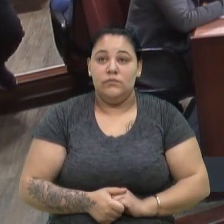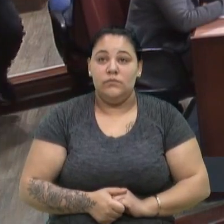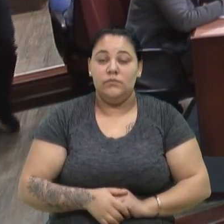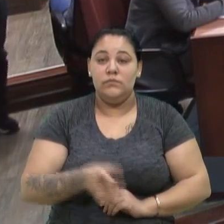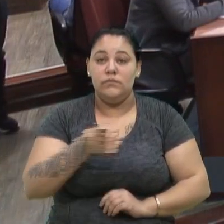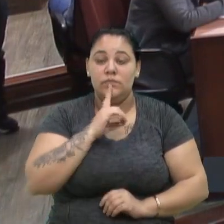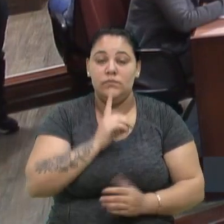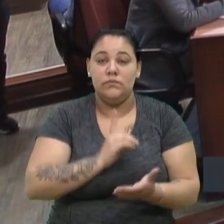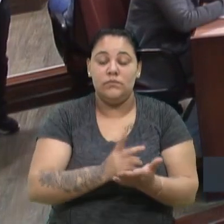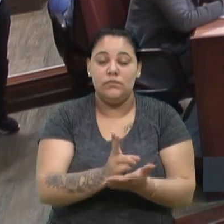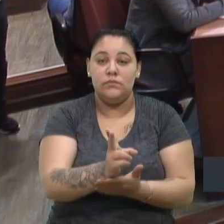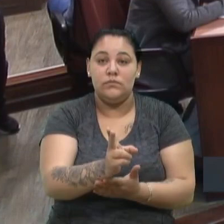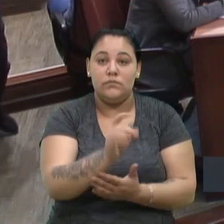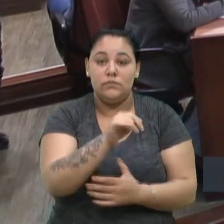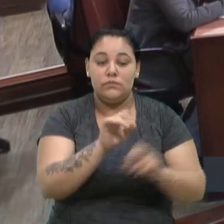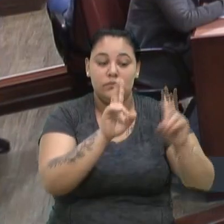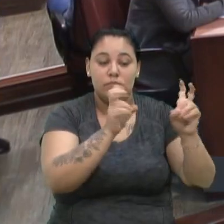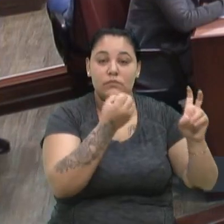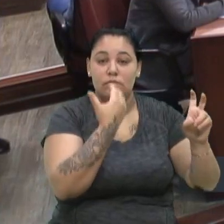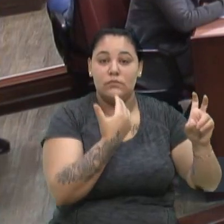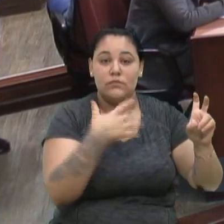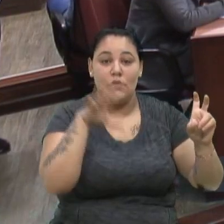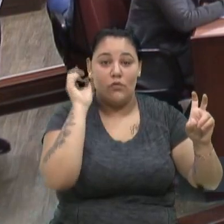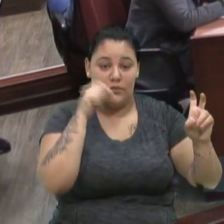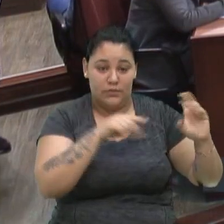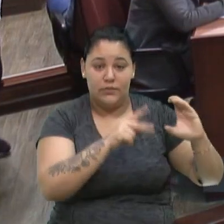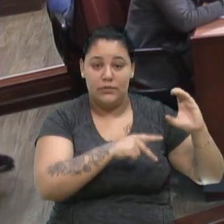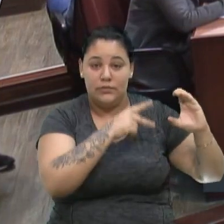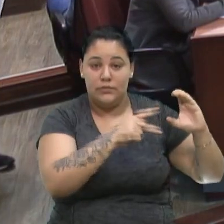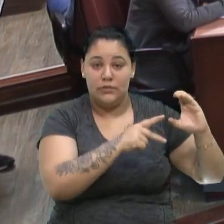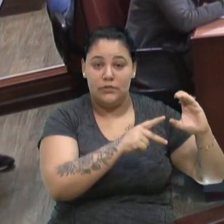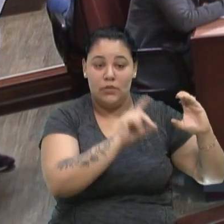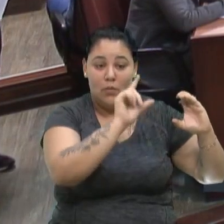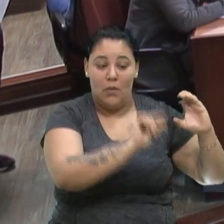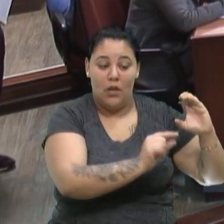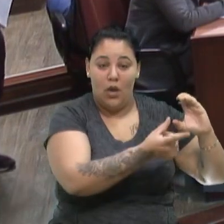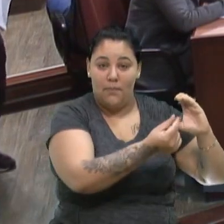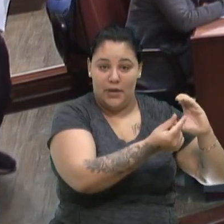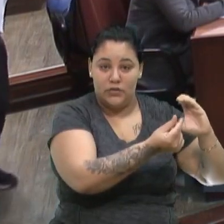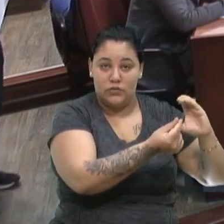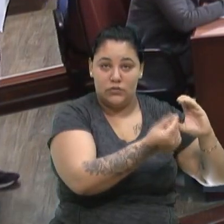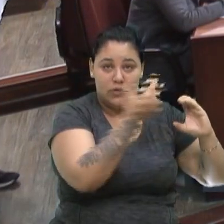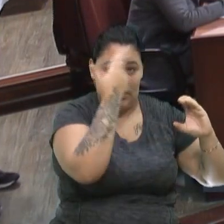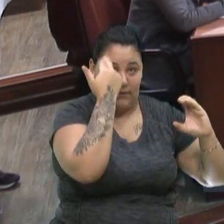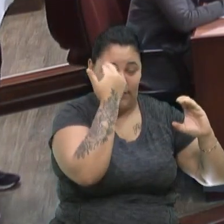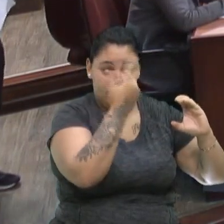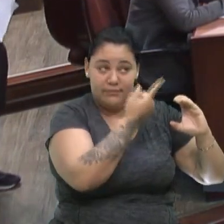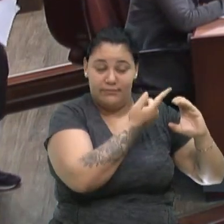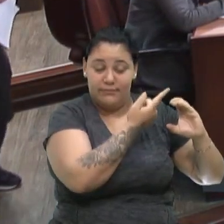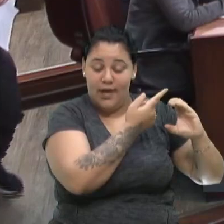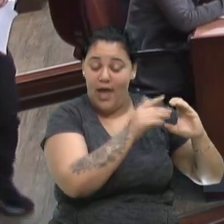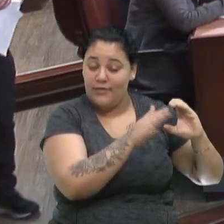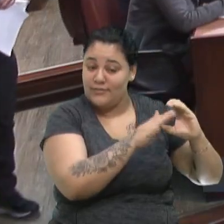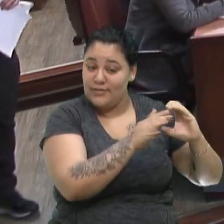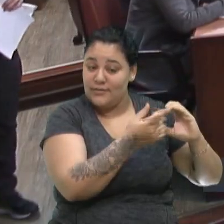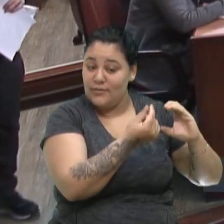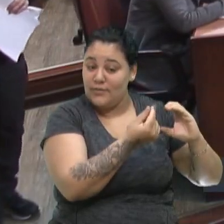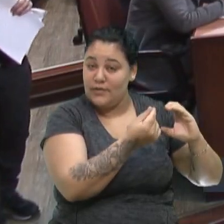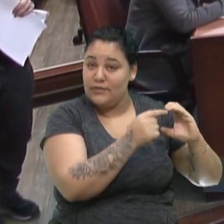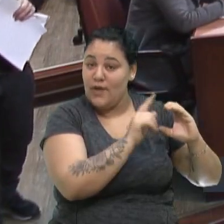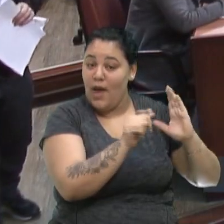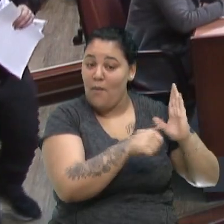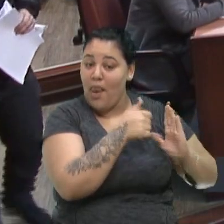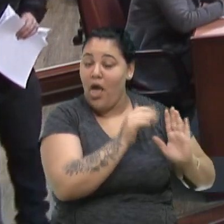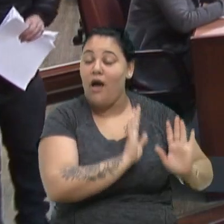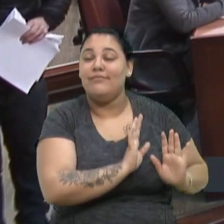tema, que bom ouvir aqui nessa casa que o menor preço, vereador Rafael, nem sempre é o que vai ser melhor.